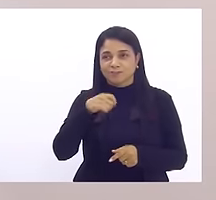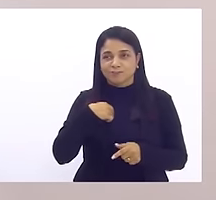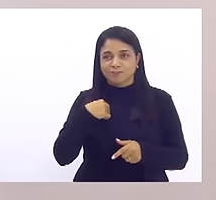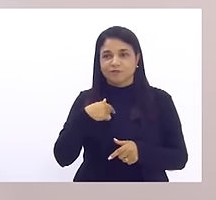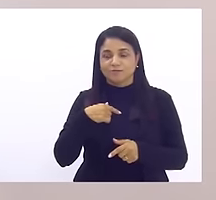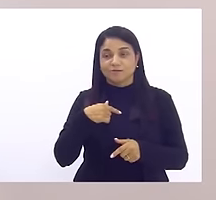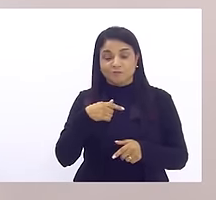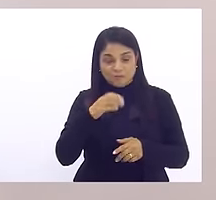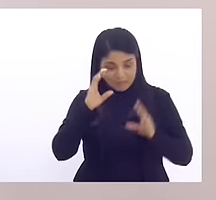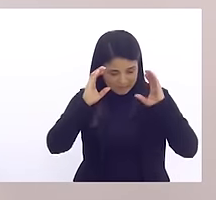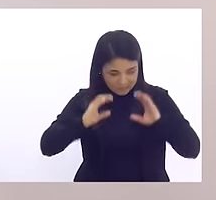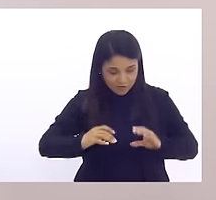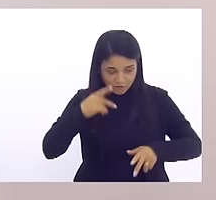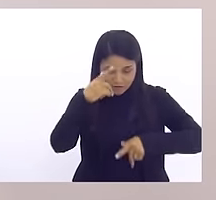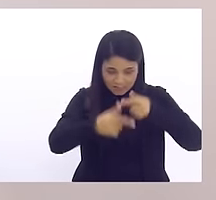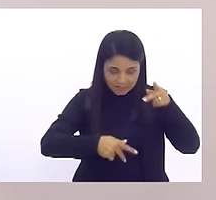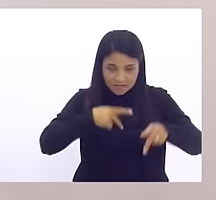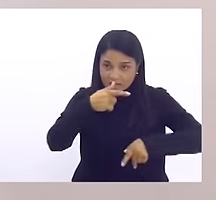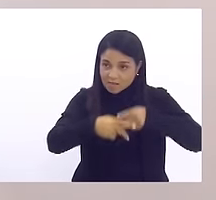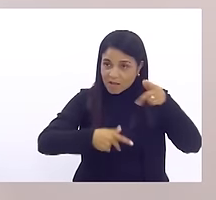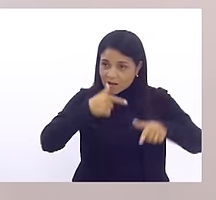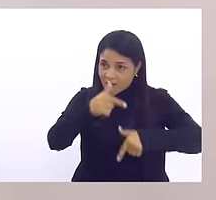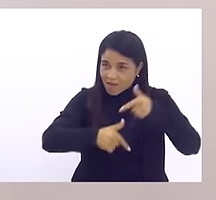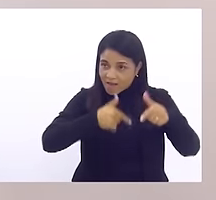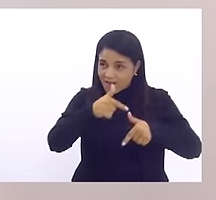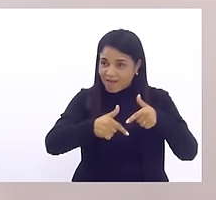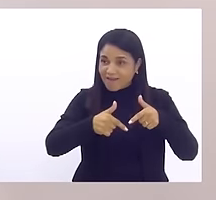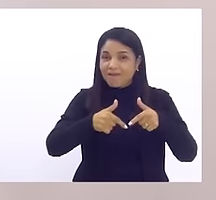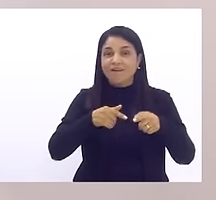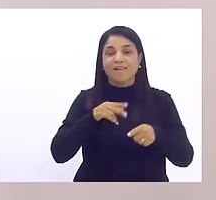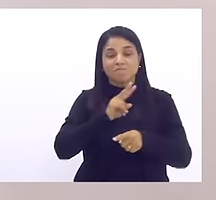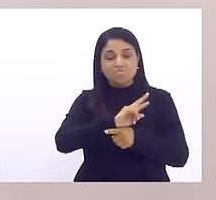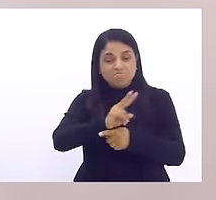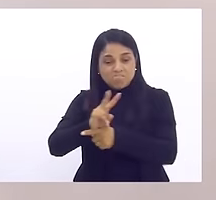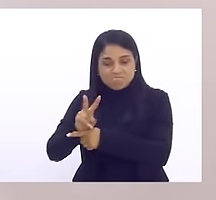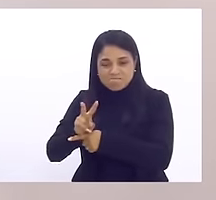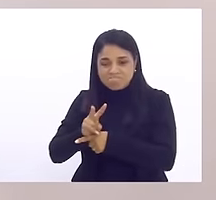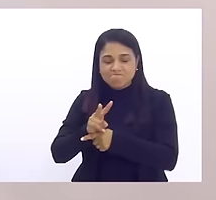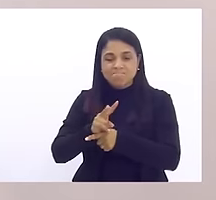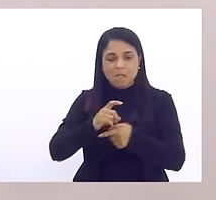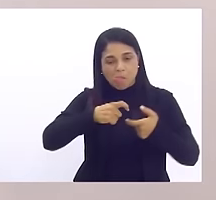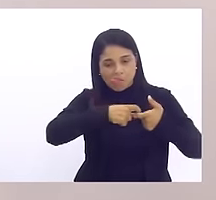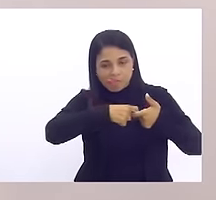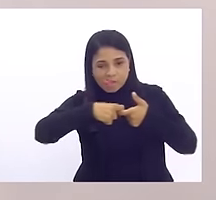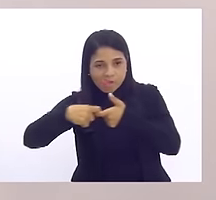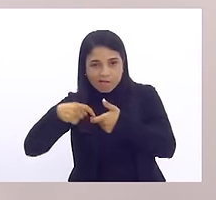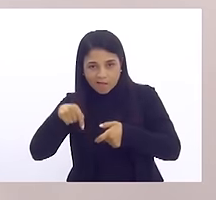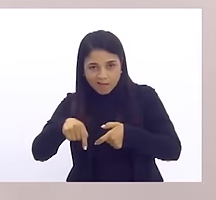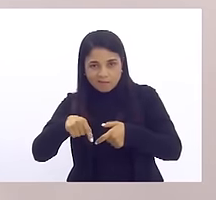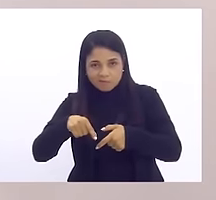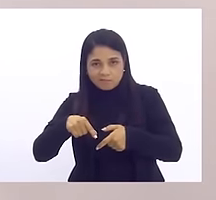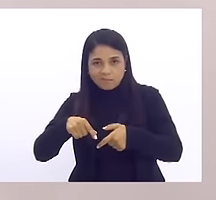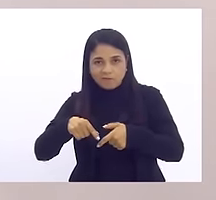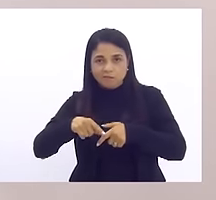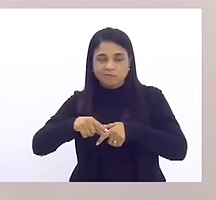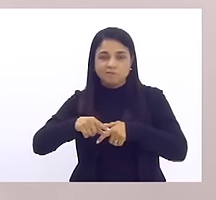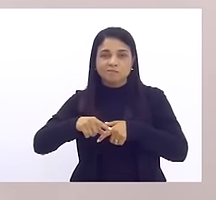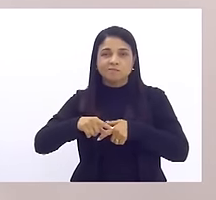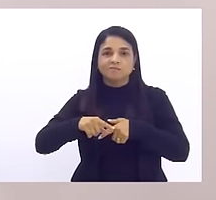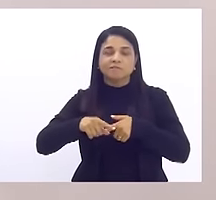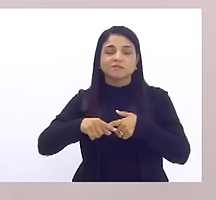tomou blitz tem o carro rebocado e esse aí tem que se virar Andar de Trem